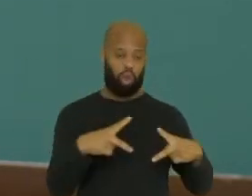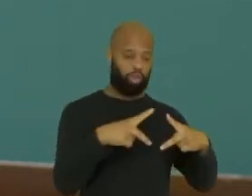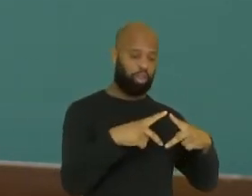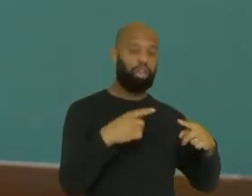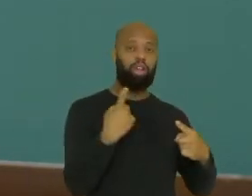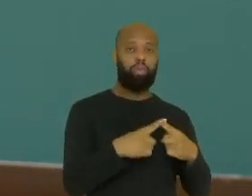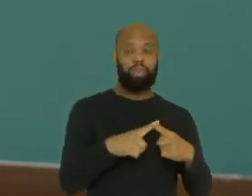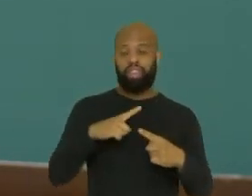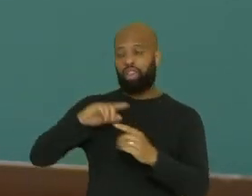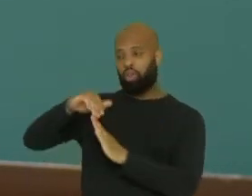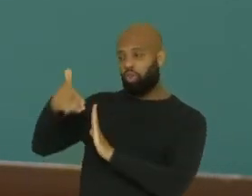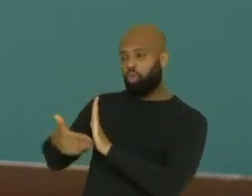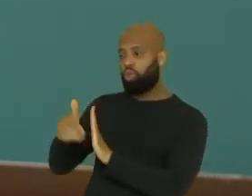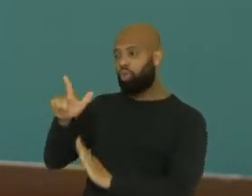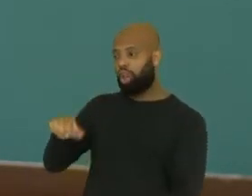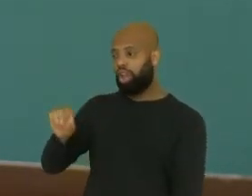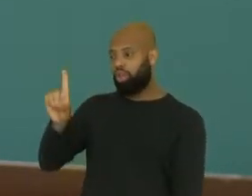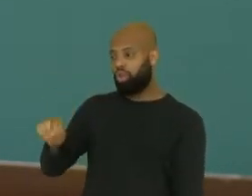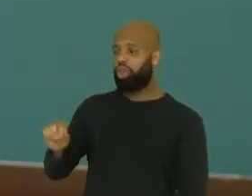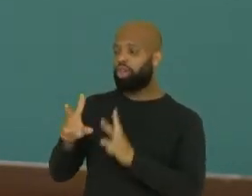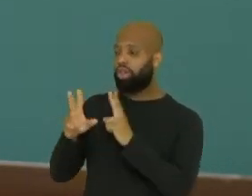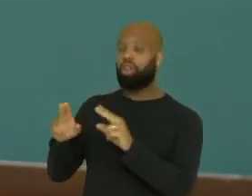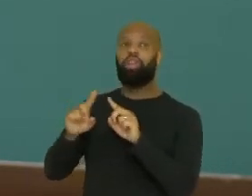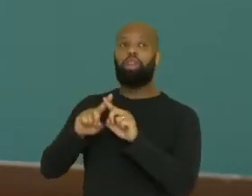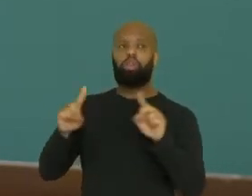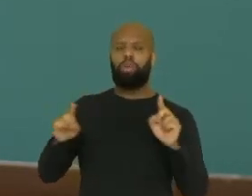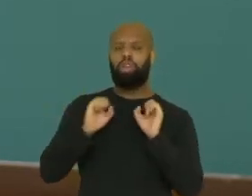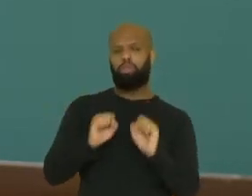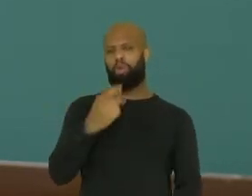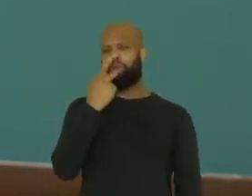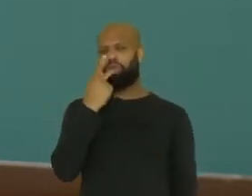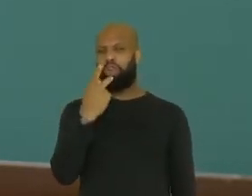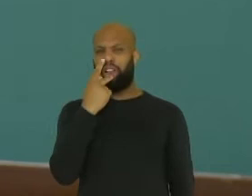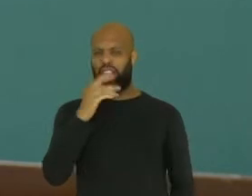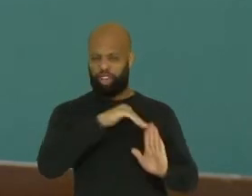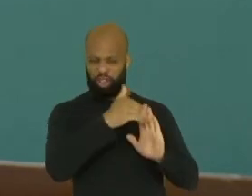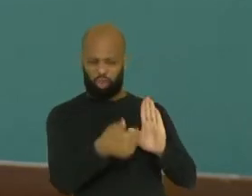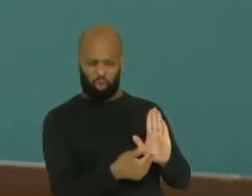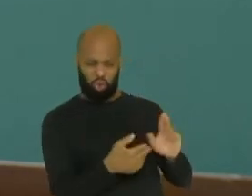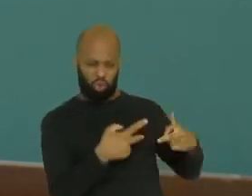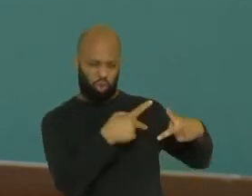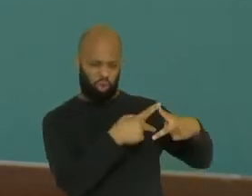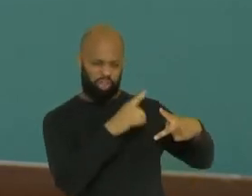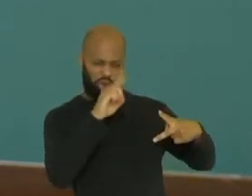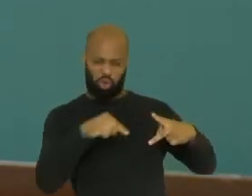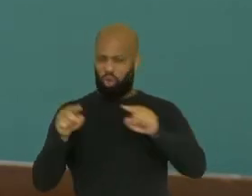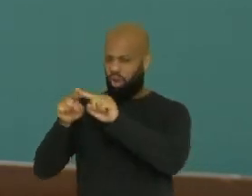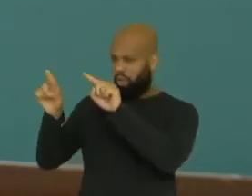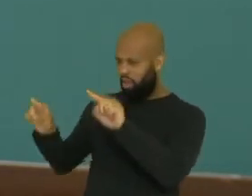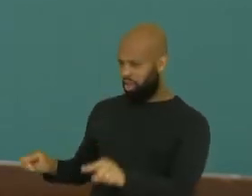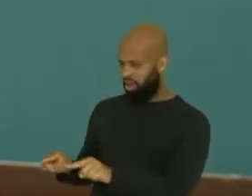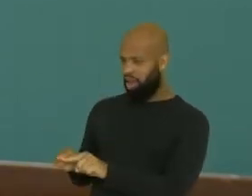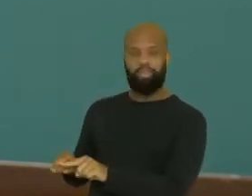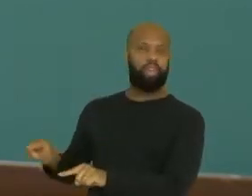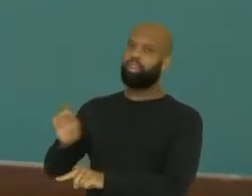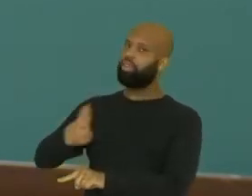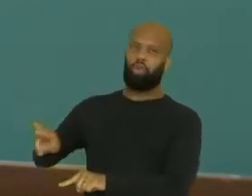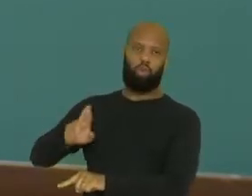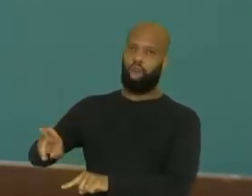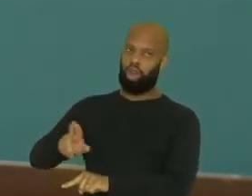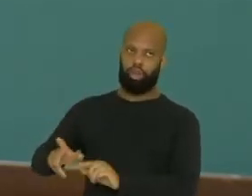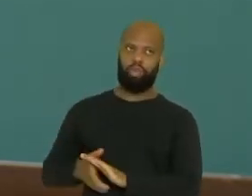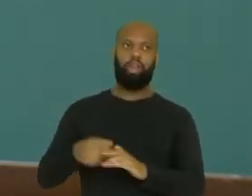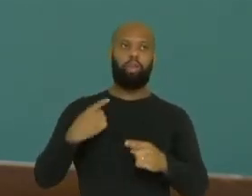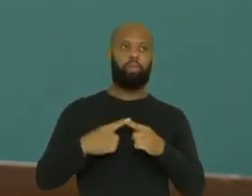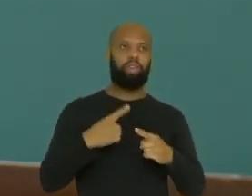todos os lados iguais então dá para chamar ele de um losango mas eu poderia dizer que todo losango é um quadrado isso eu não posso